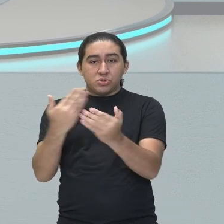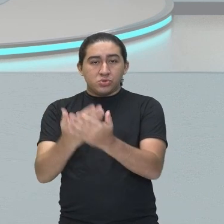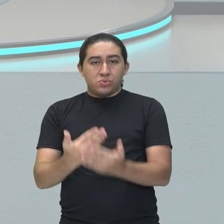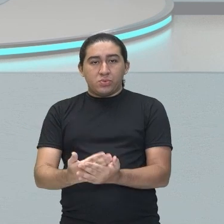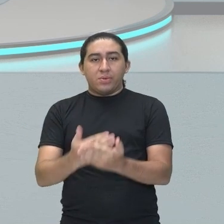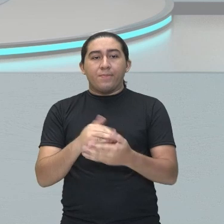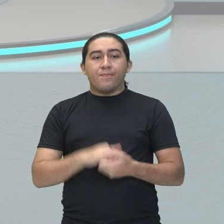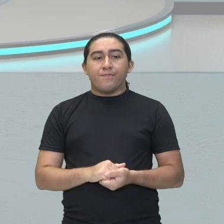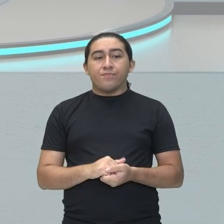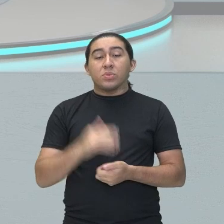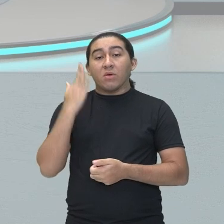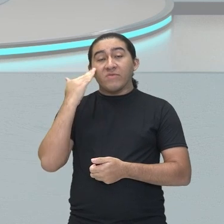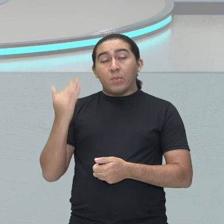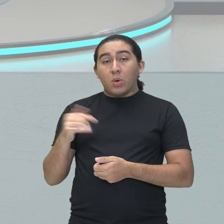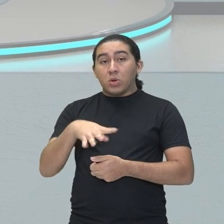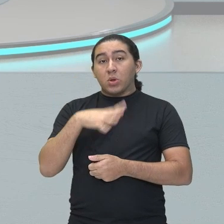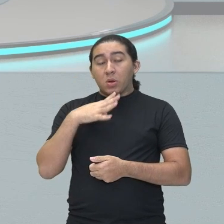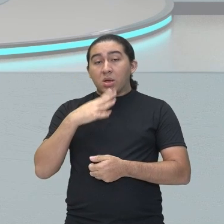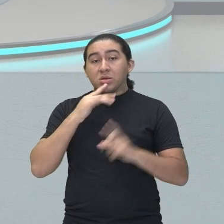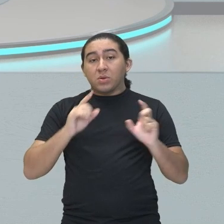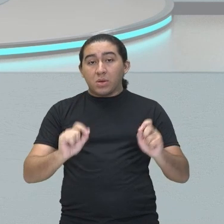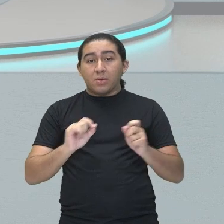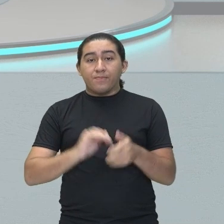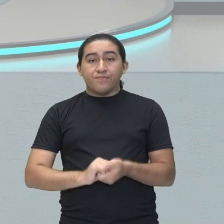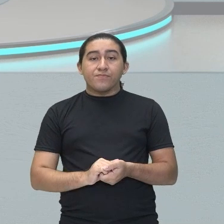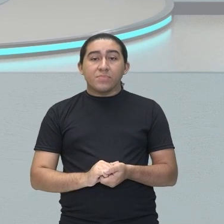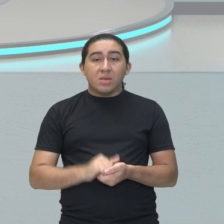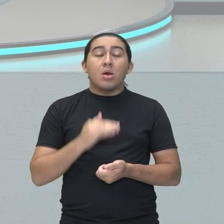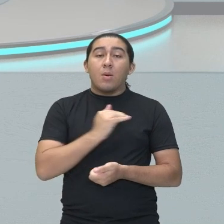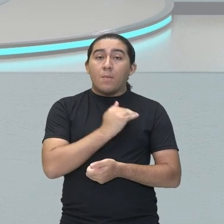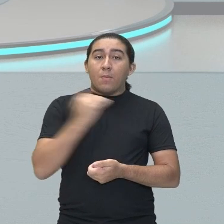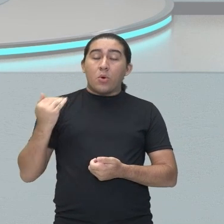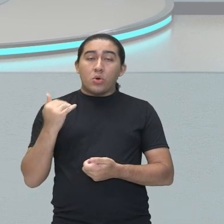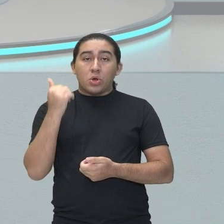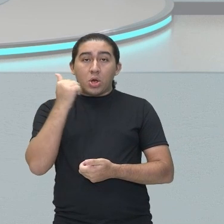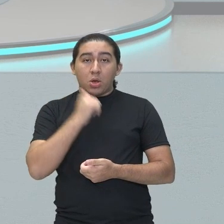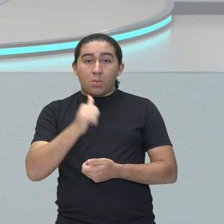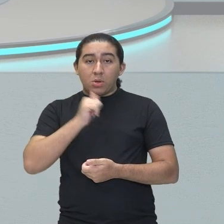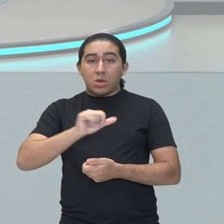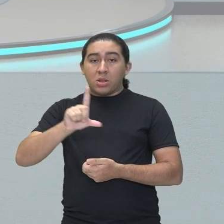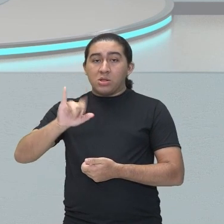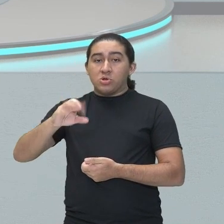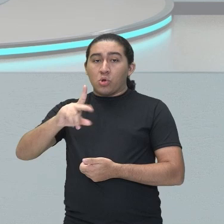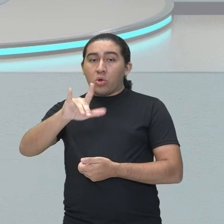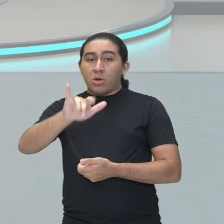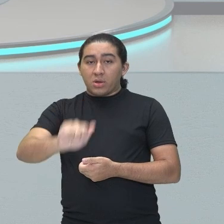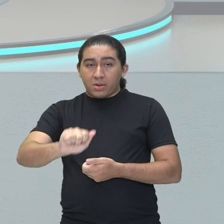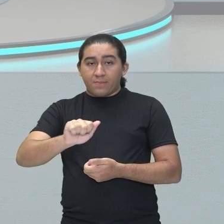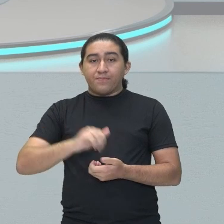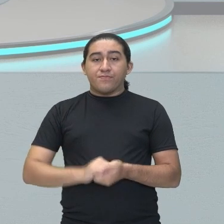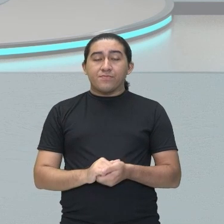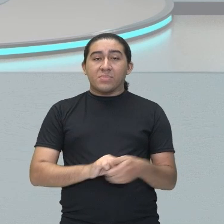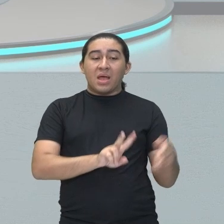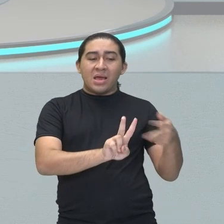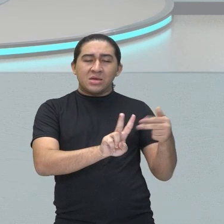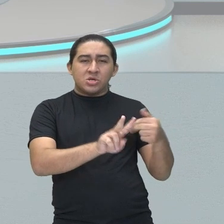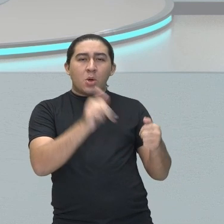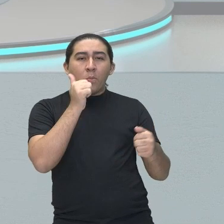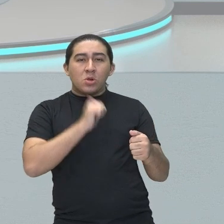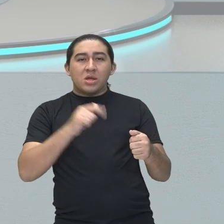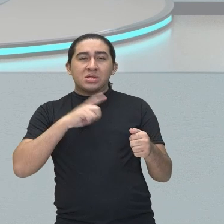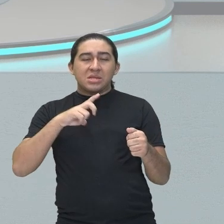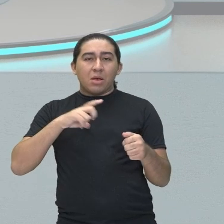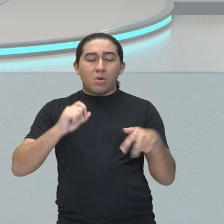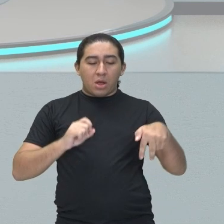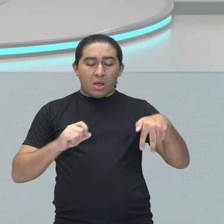mais conhecido é o da morte de Lindóia, canto 4, a Índia que se deixa picar por